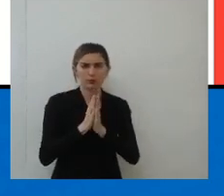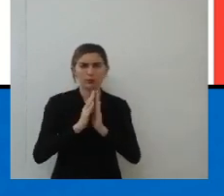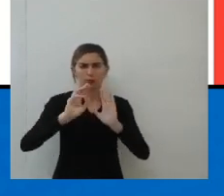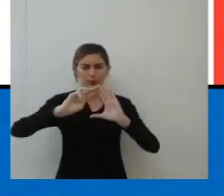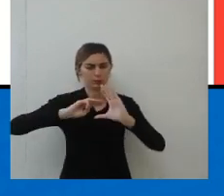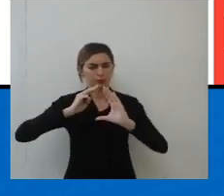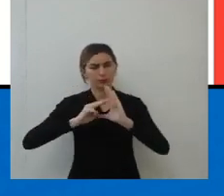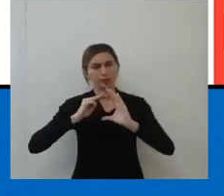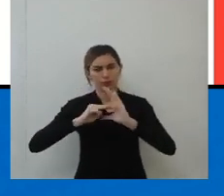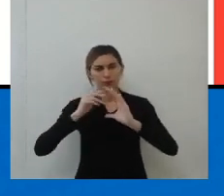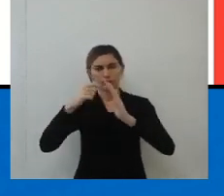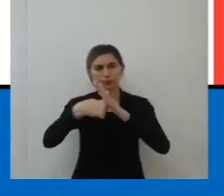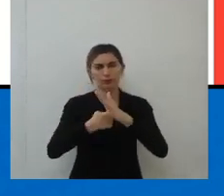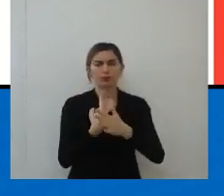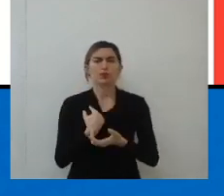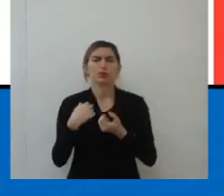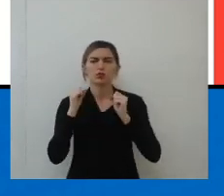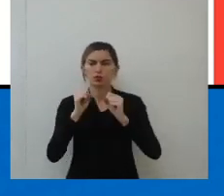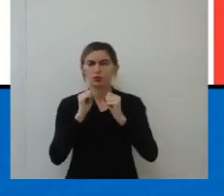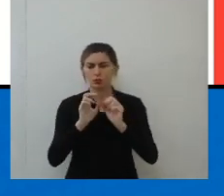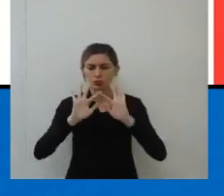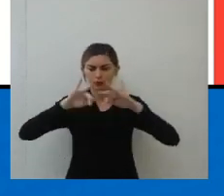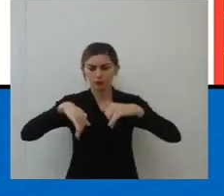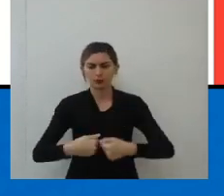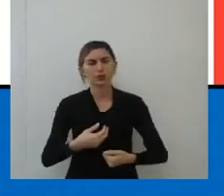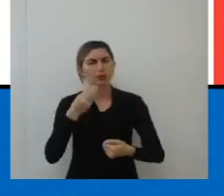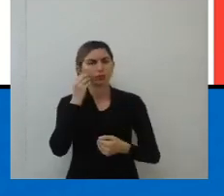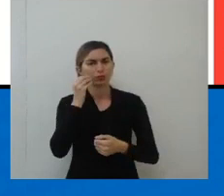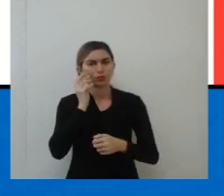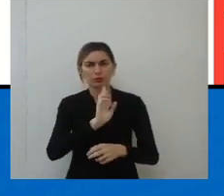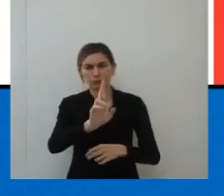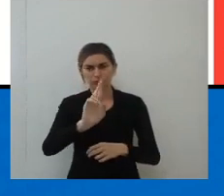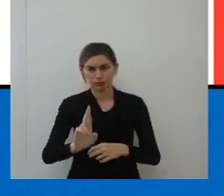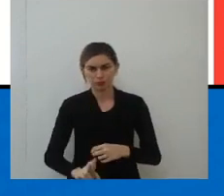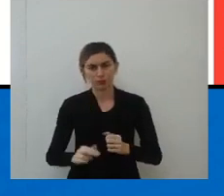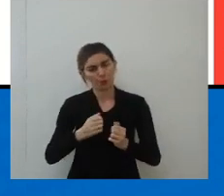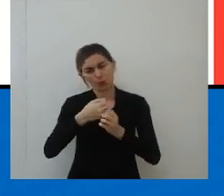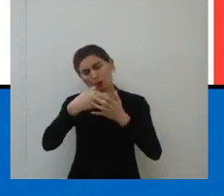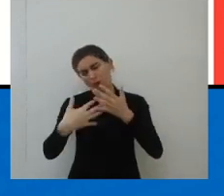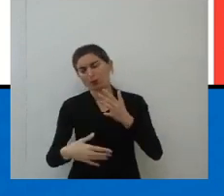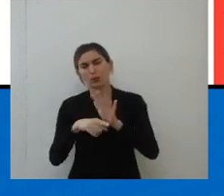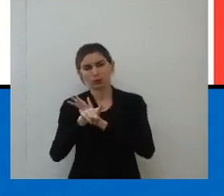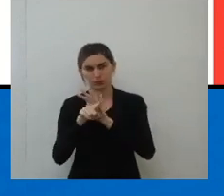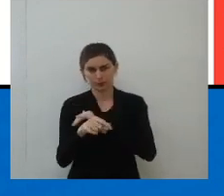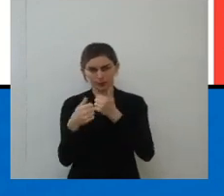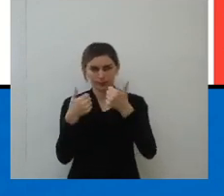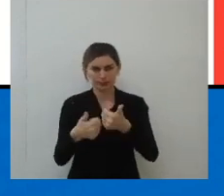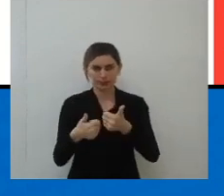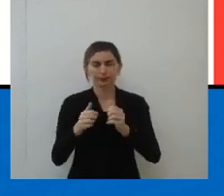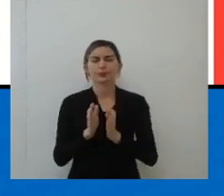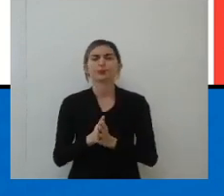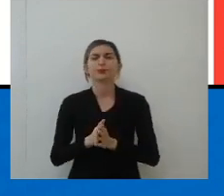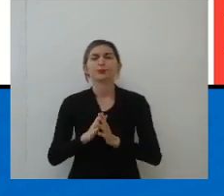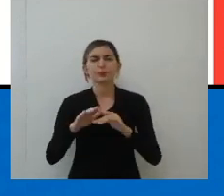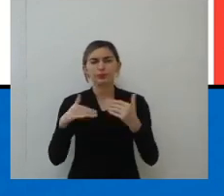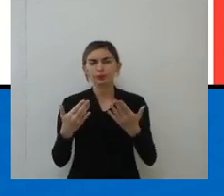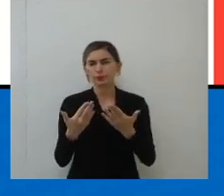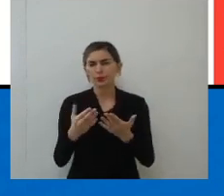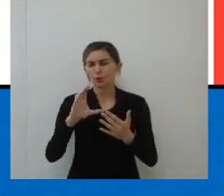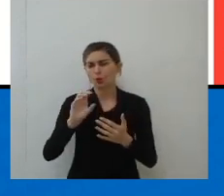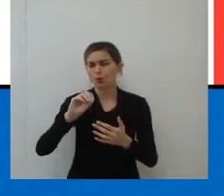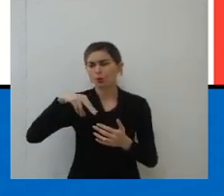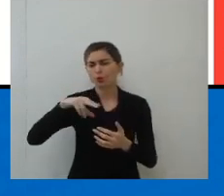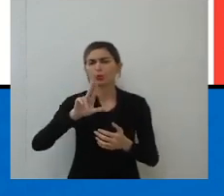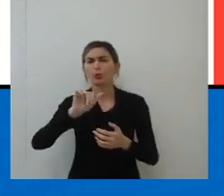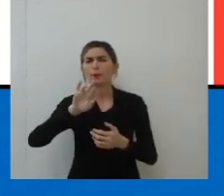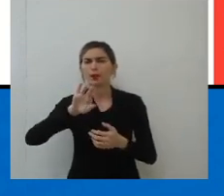mandando aí as perguntinhas para que a gente possa, no final, tentar responder o maior número possível, tá certo? Então, essa conurbação, como a